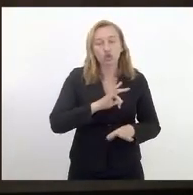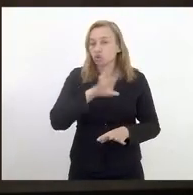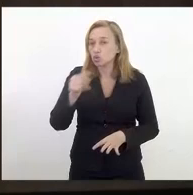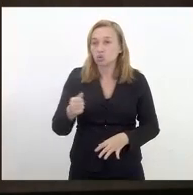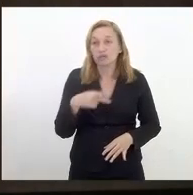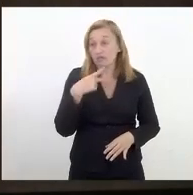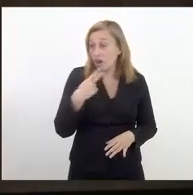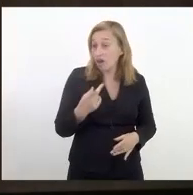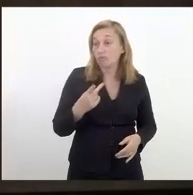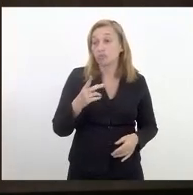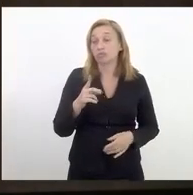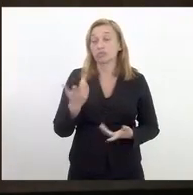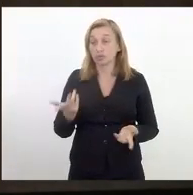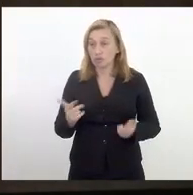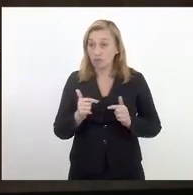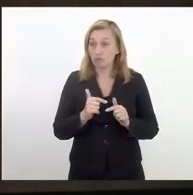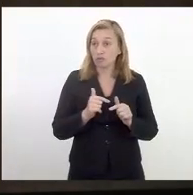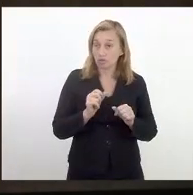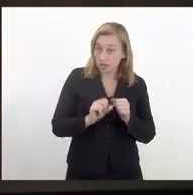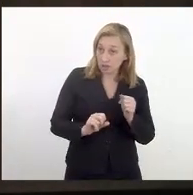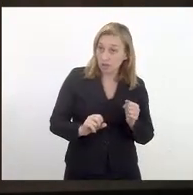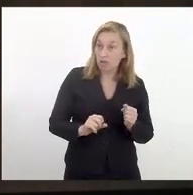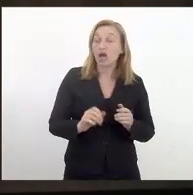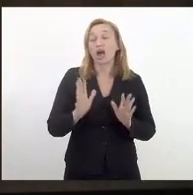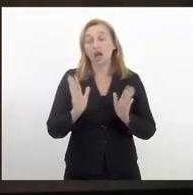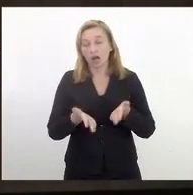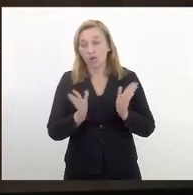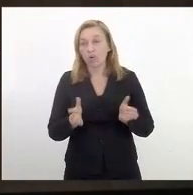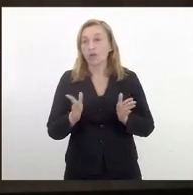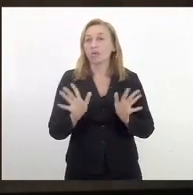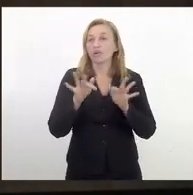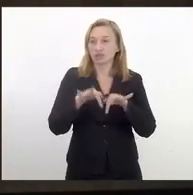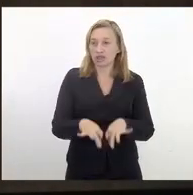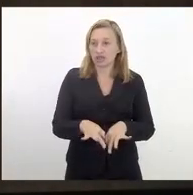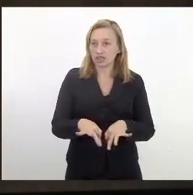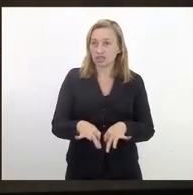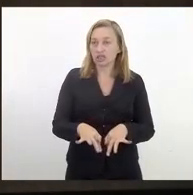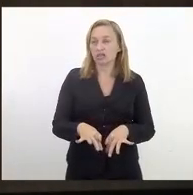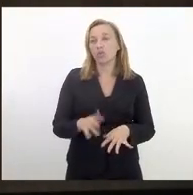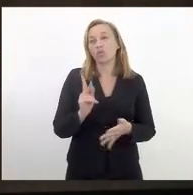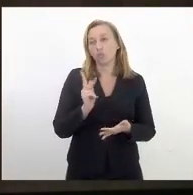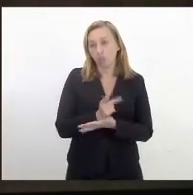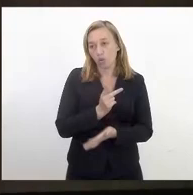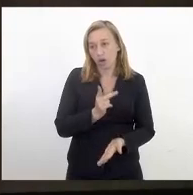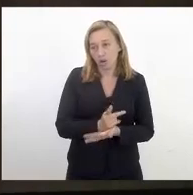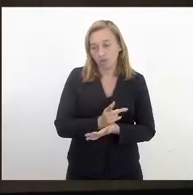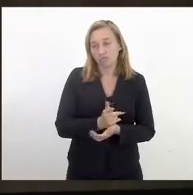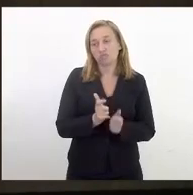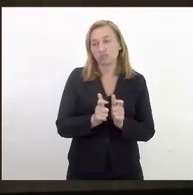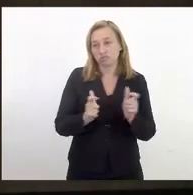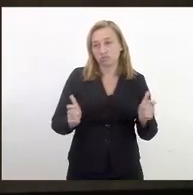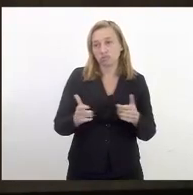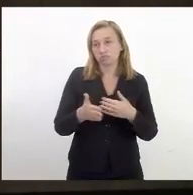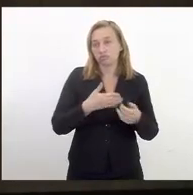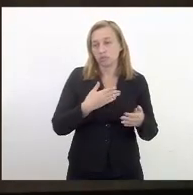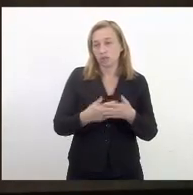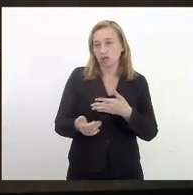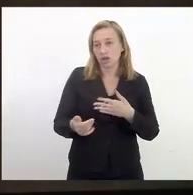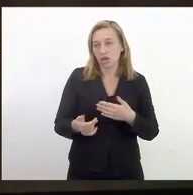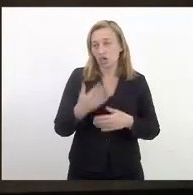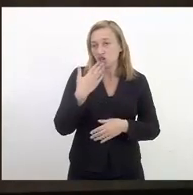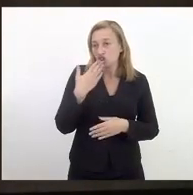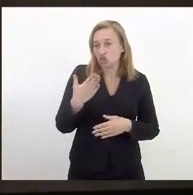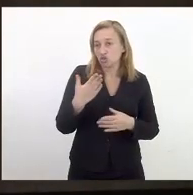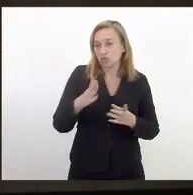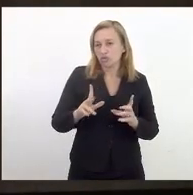tudo o que fazemos agora eu considero e classifico para encerrar uma tremenda covardia qualquer tipo de ataque não a